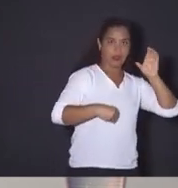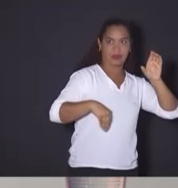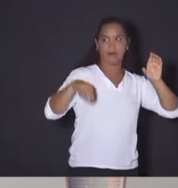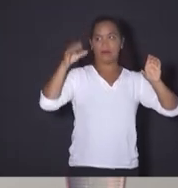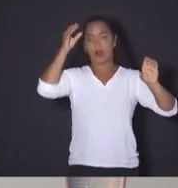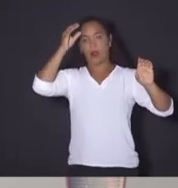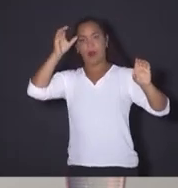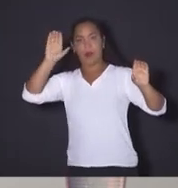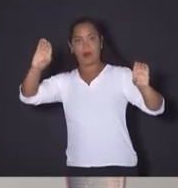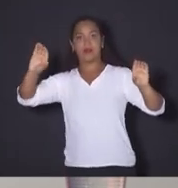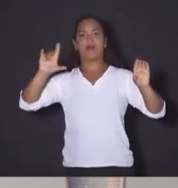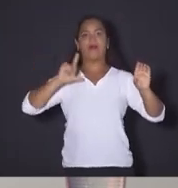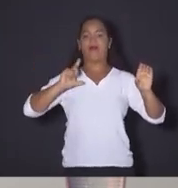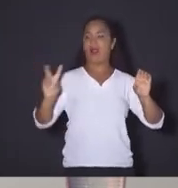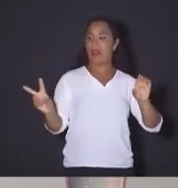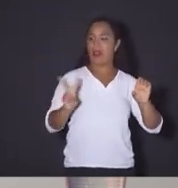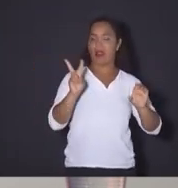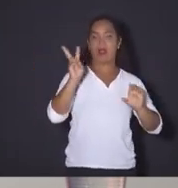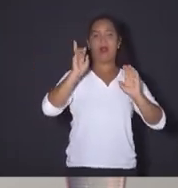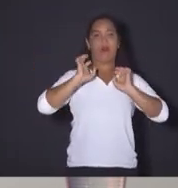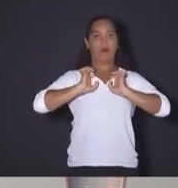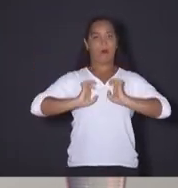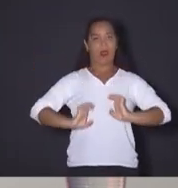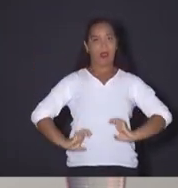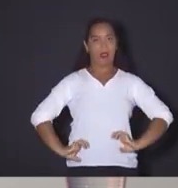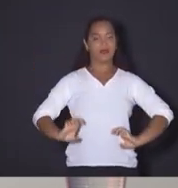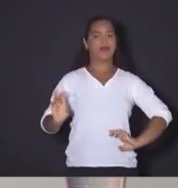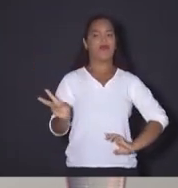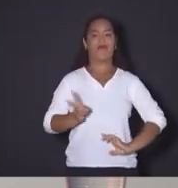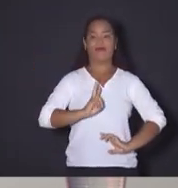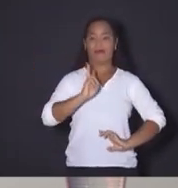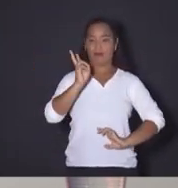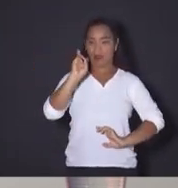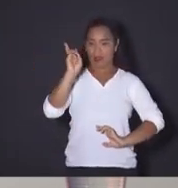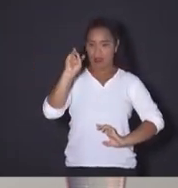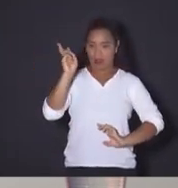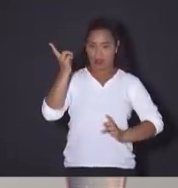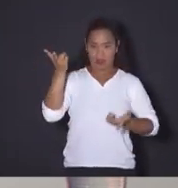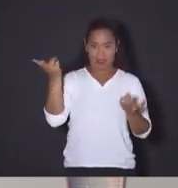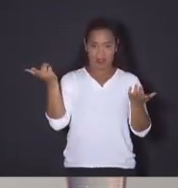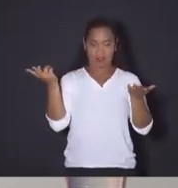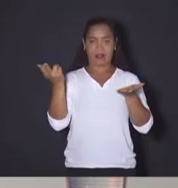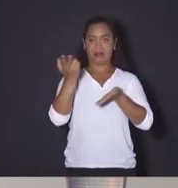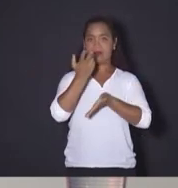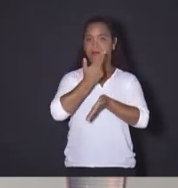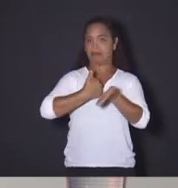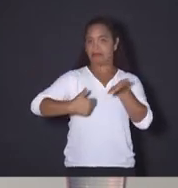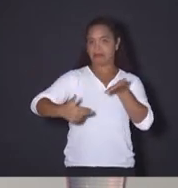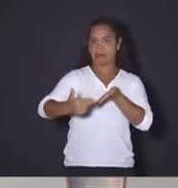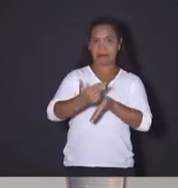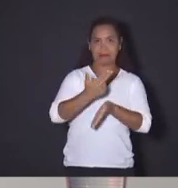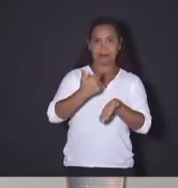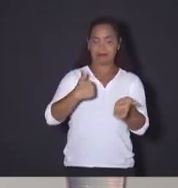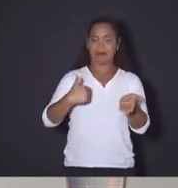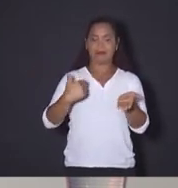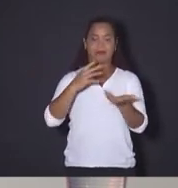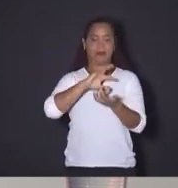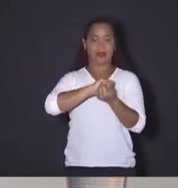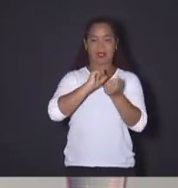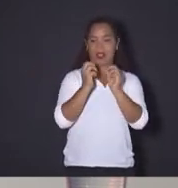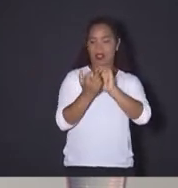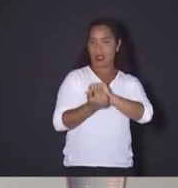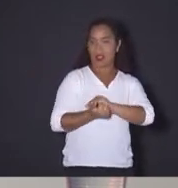valores éticos e estéticos inerentes a processos de aprendizagem de